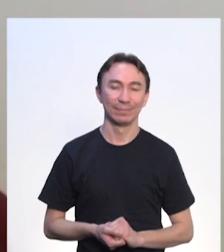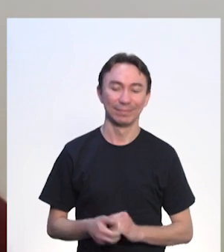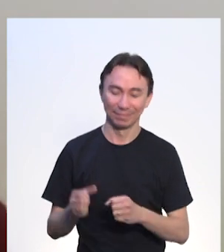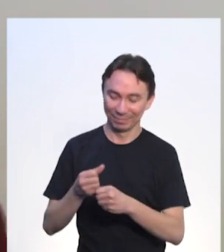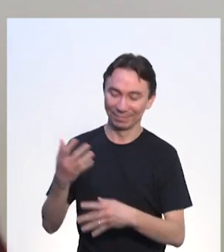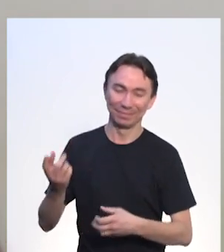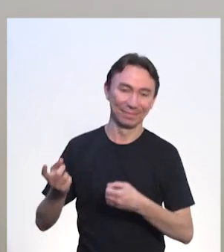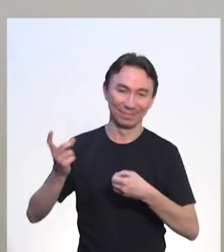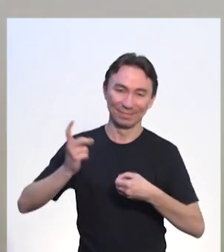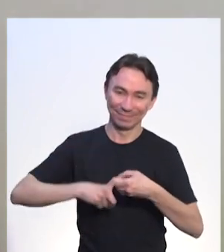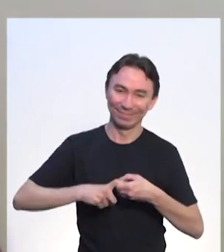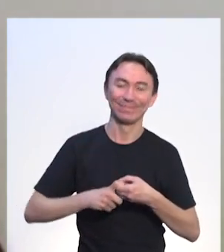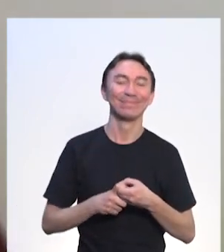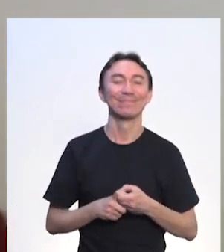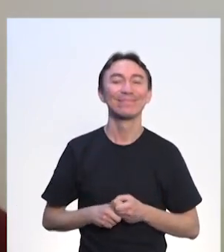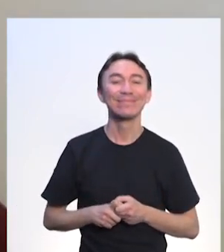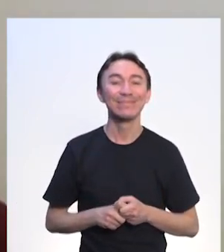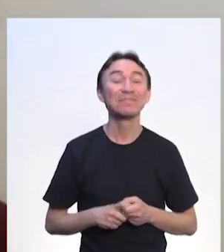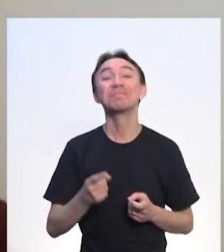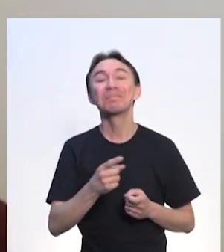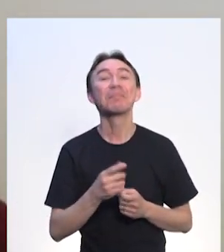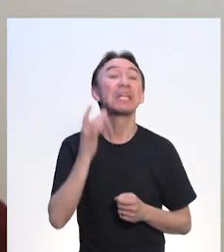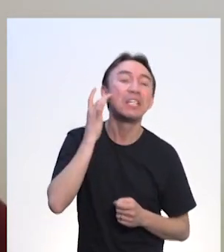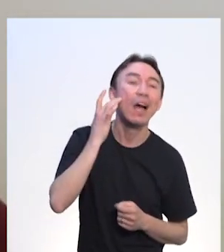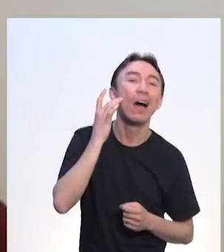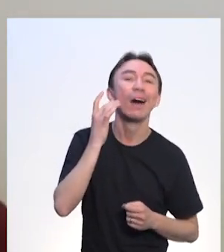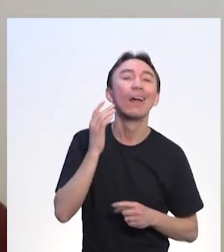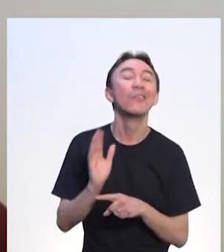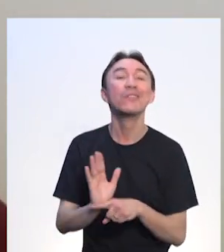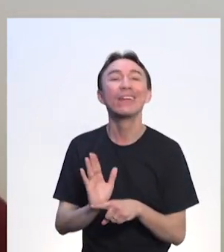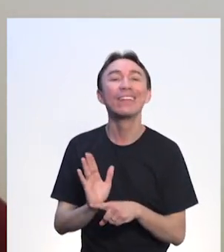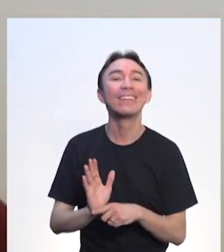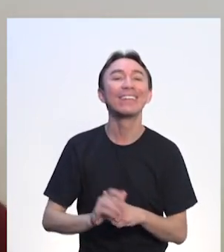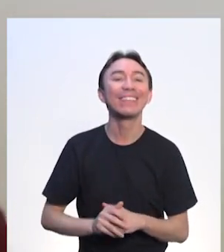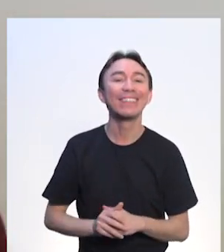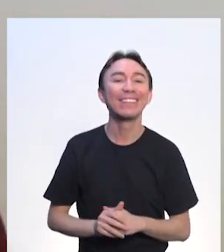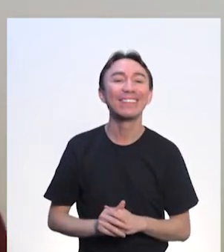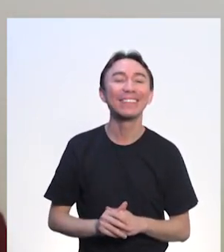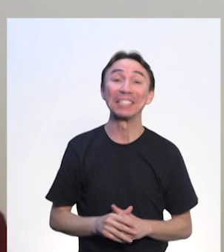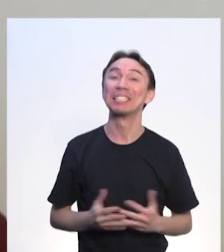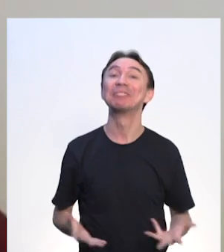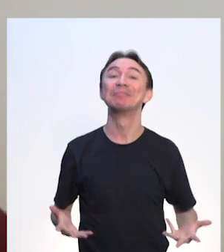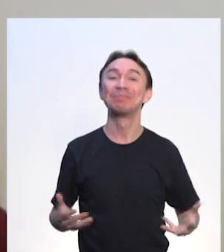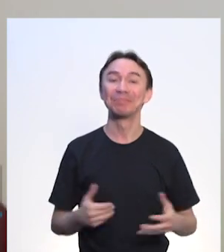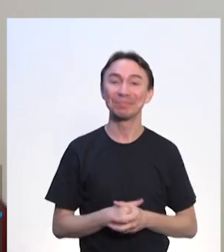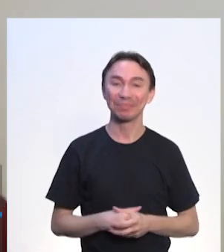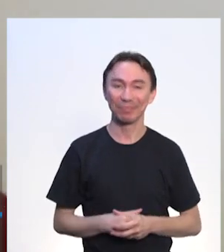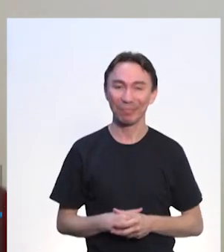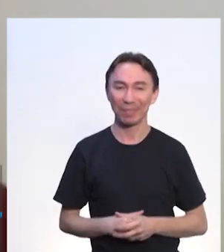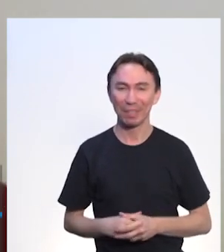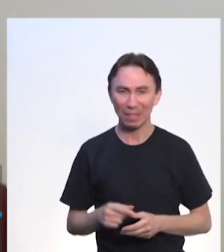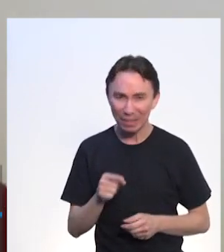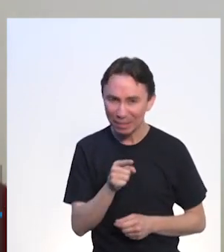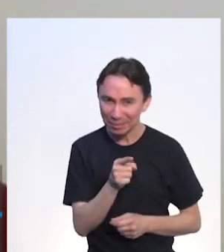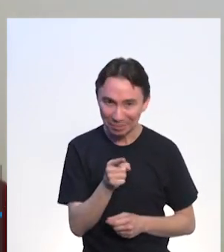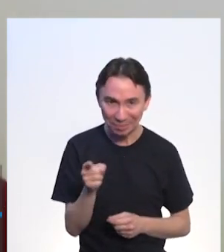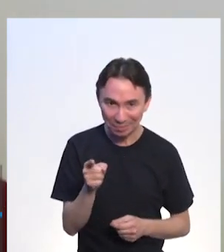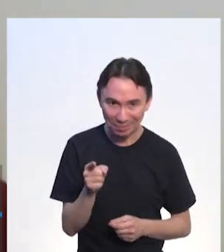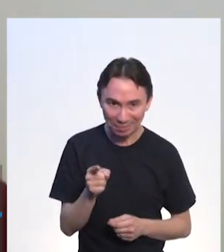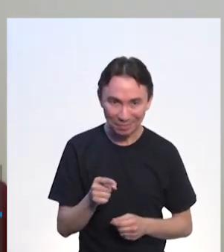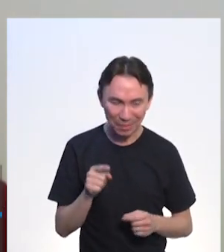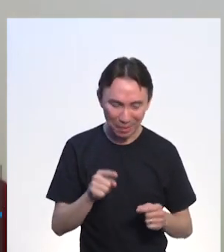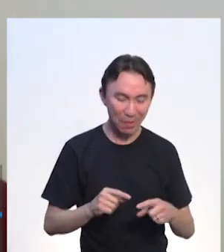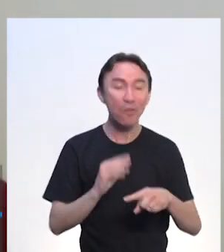Voltamos aí. Voltamos. O que vocês acharam, gente? E aí, o objetivo